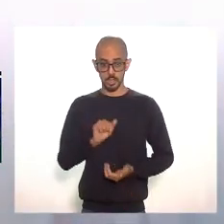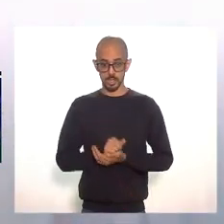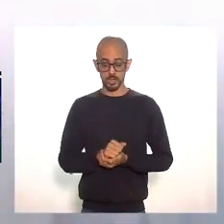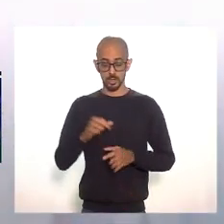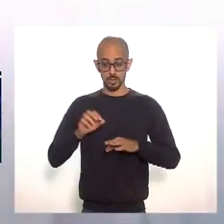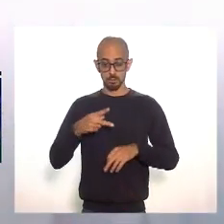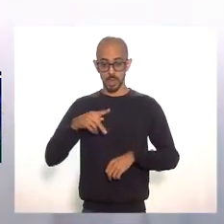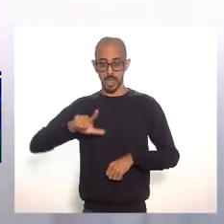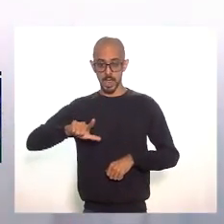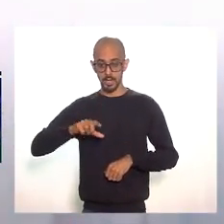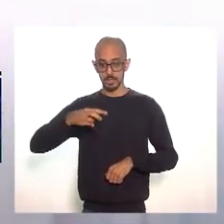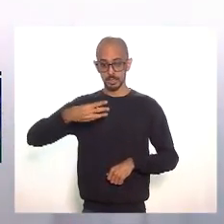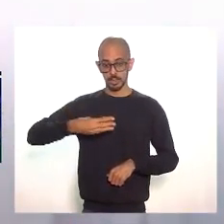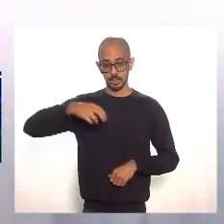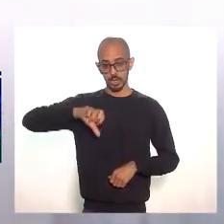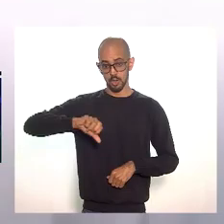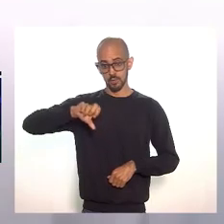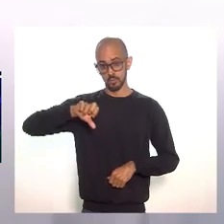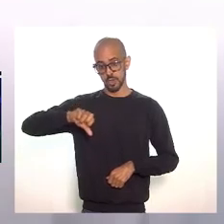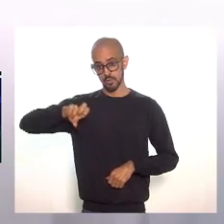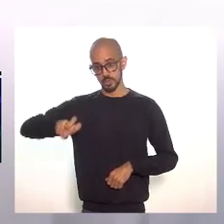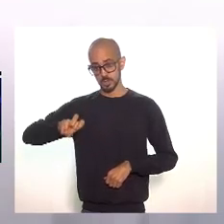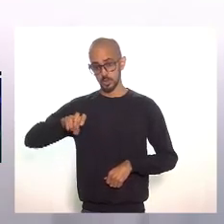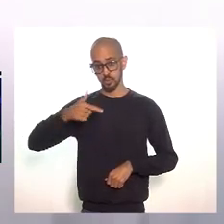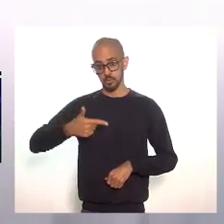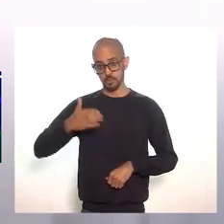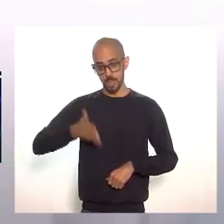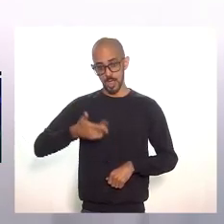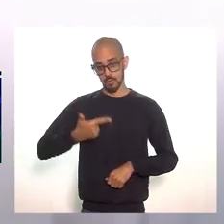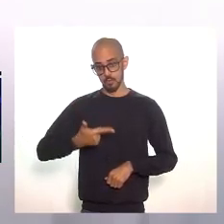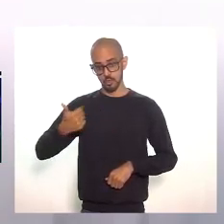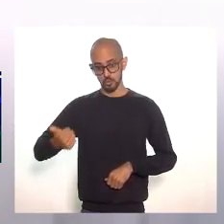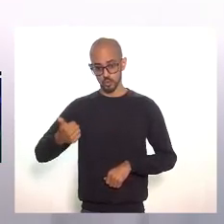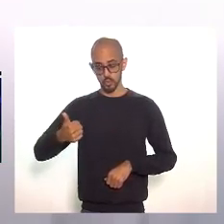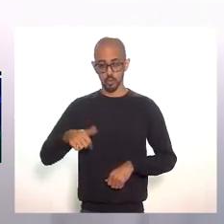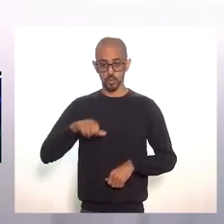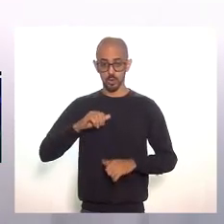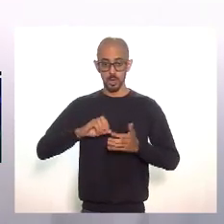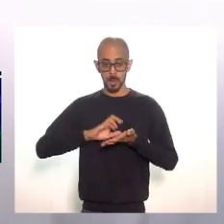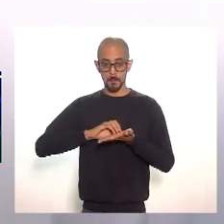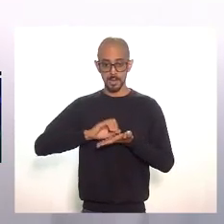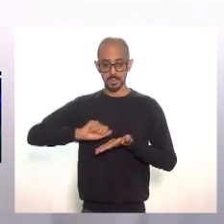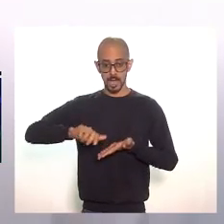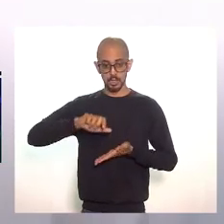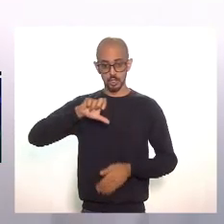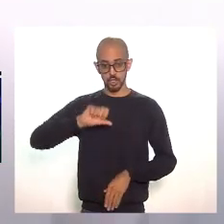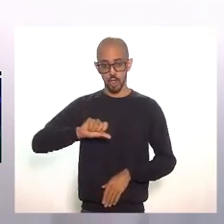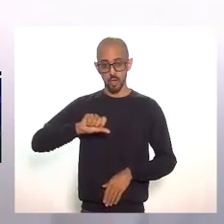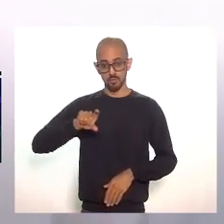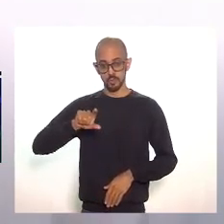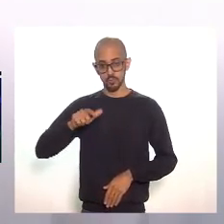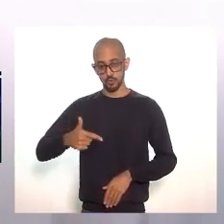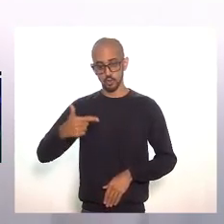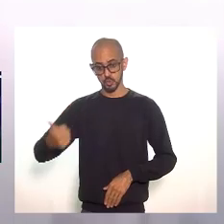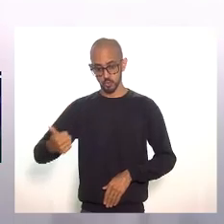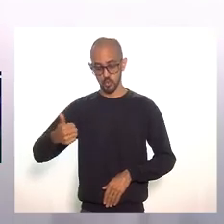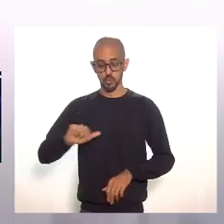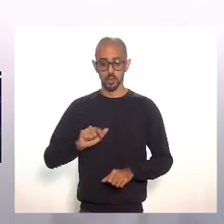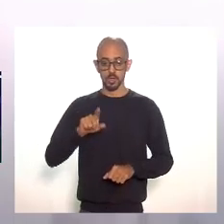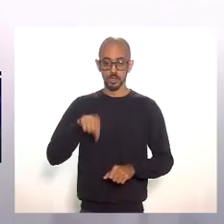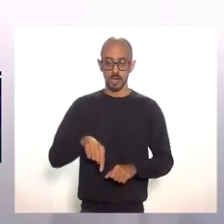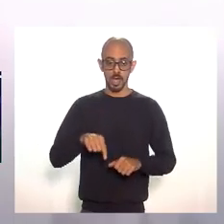projeto número 3995-2021, do autoria do Poder Executivo, mensagem número 921, que estabelece tratamento tributário especial